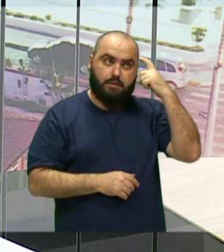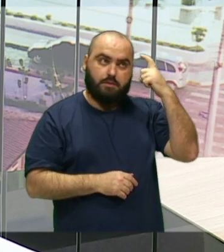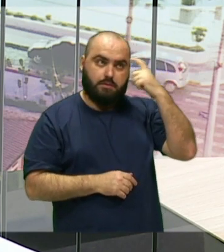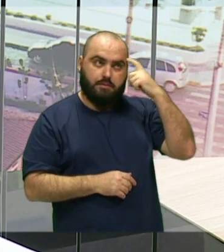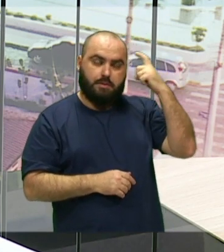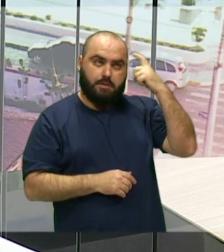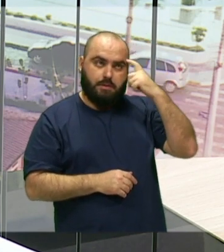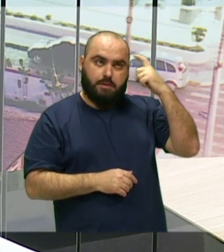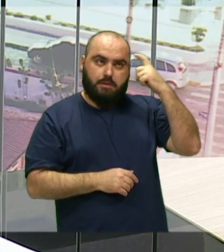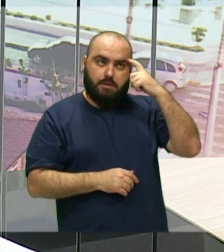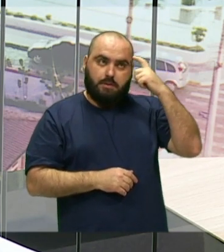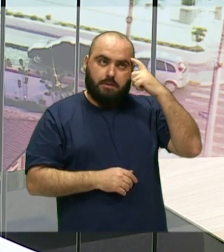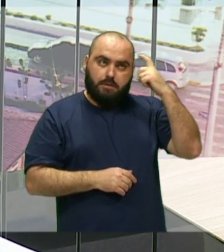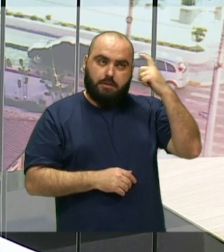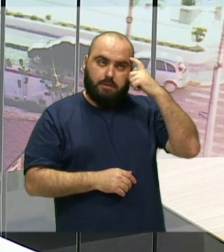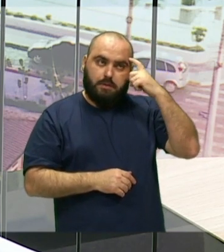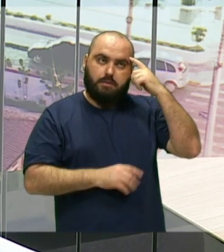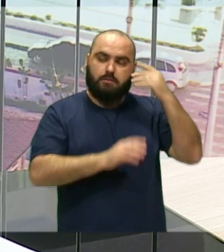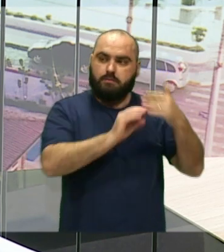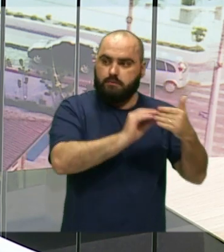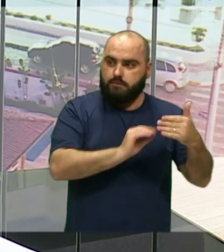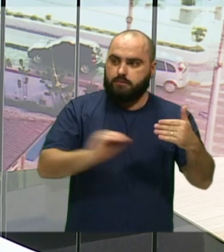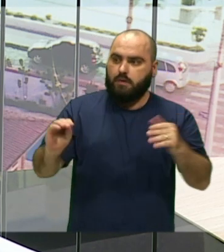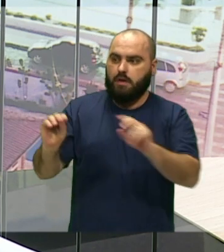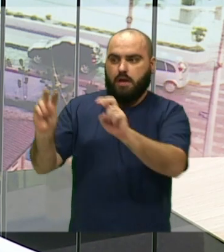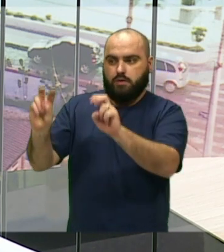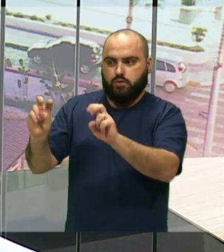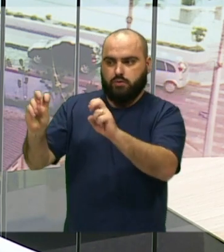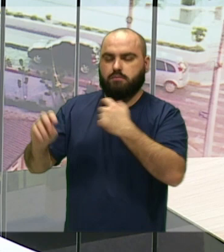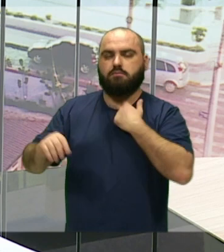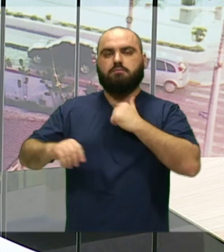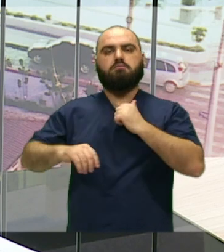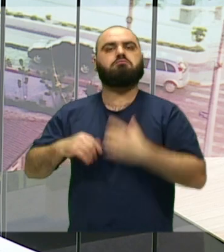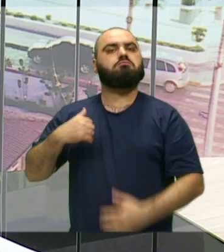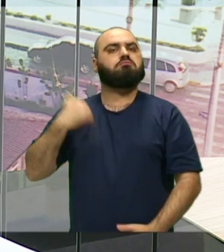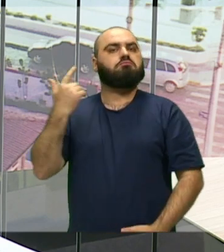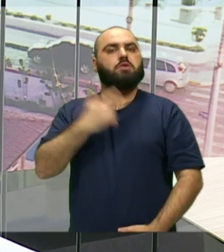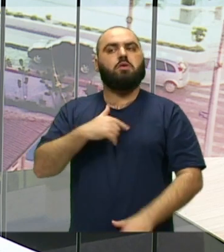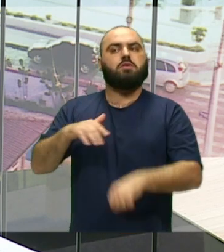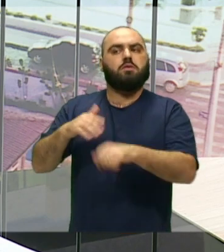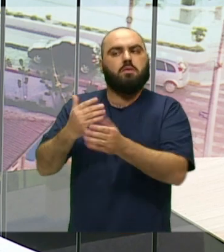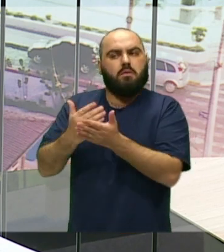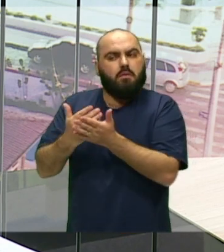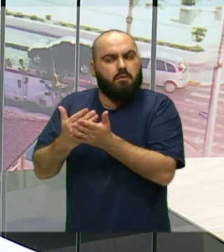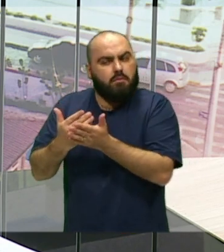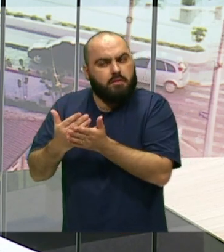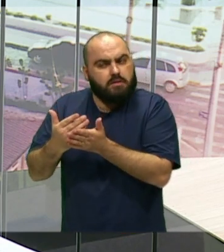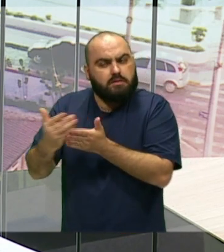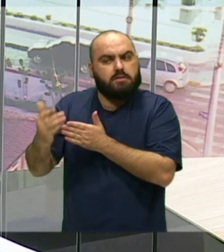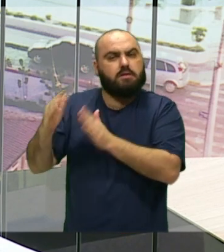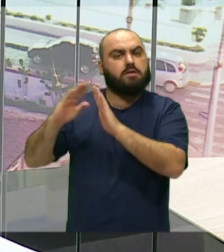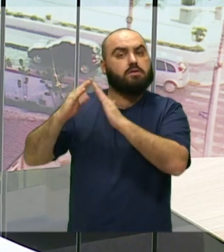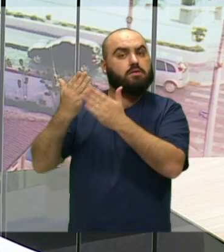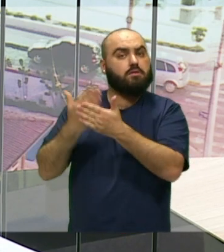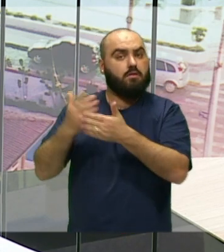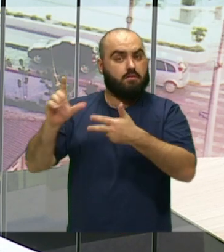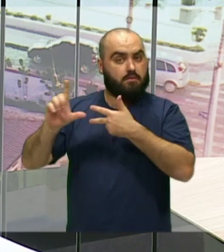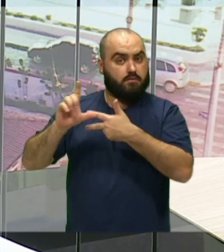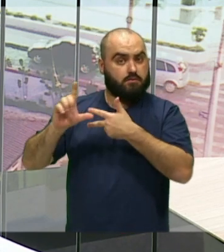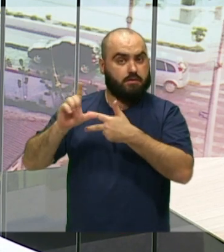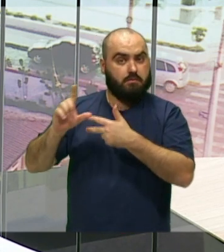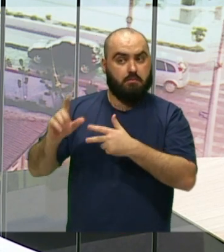especial da mulher da casa e aí a gente tava começando a escola e o presidente pediu pra gente ajudar